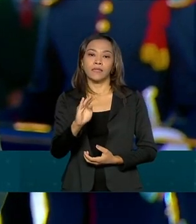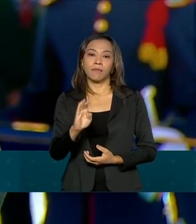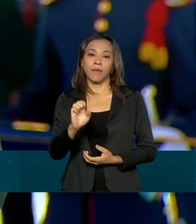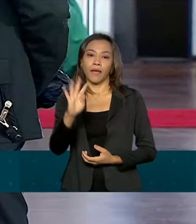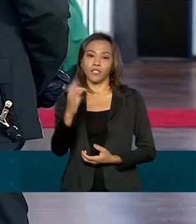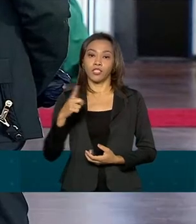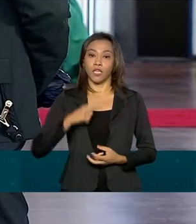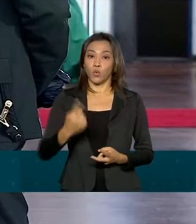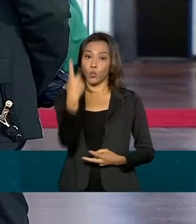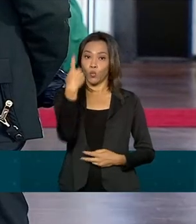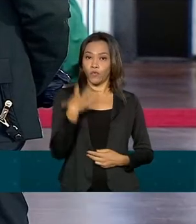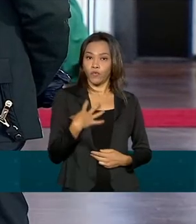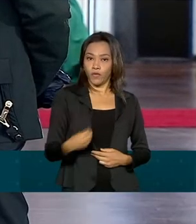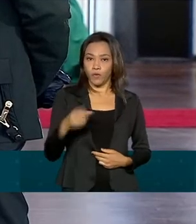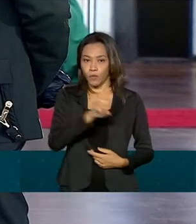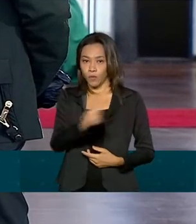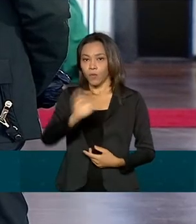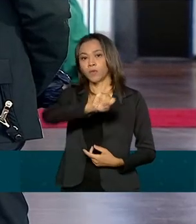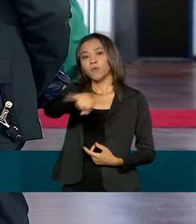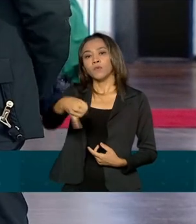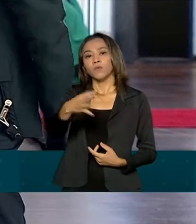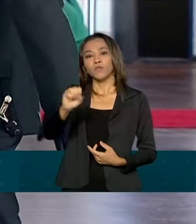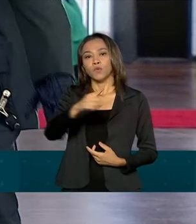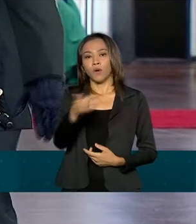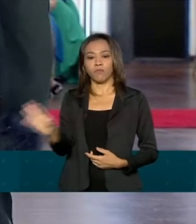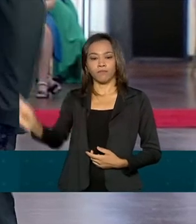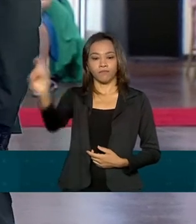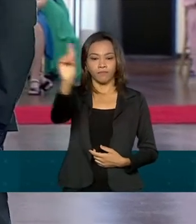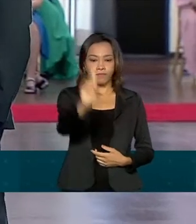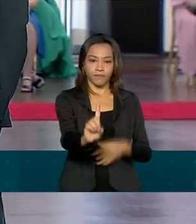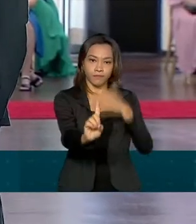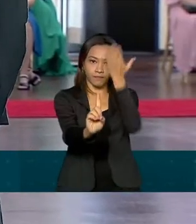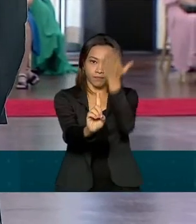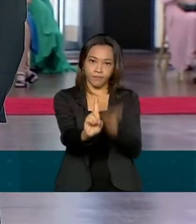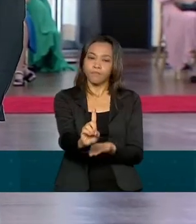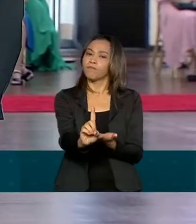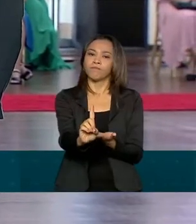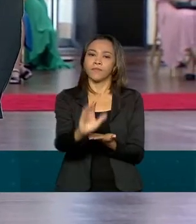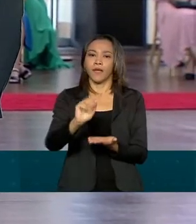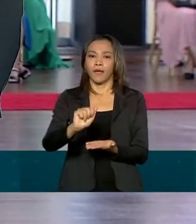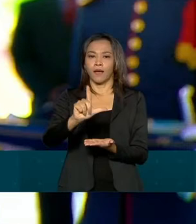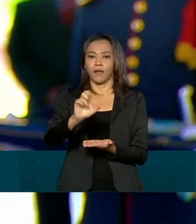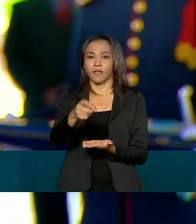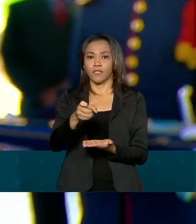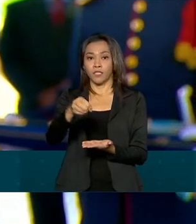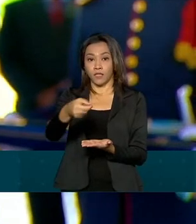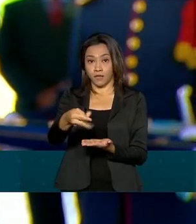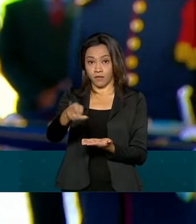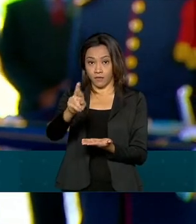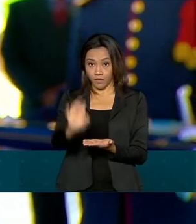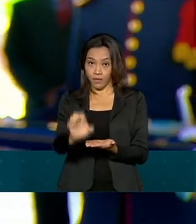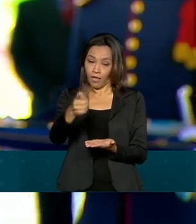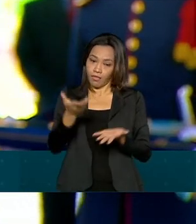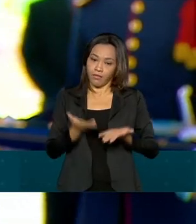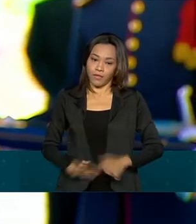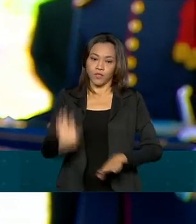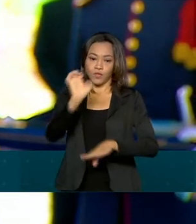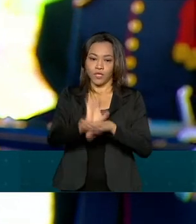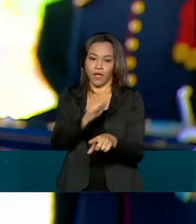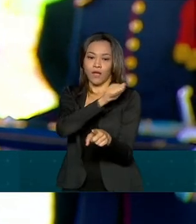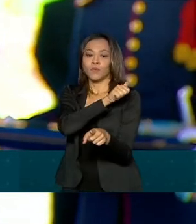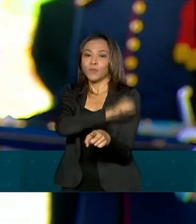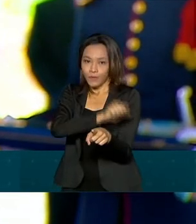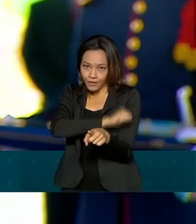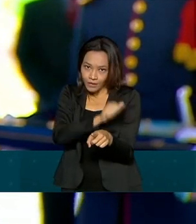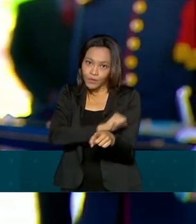e tem um filho o Alexandre Martins Castilho natural do Rio de Janeiro filho de Jorge